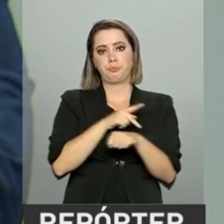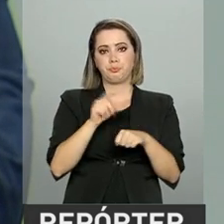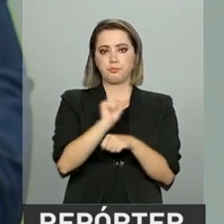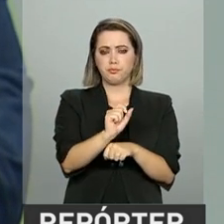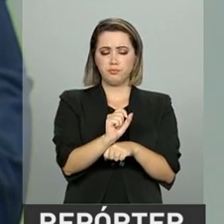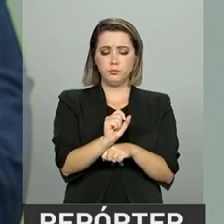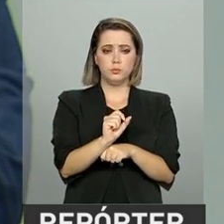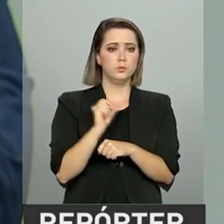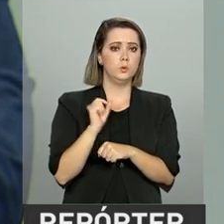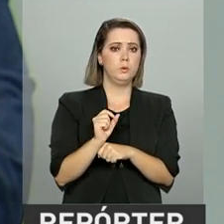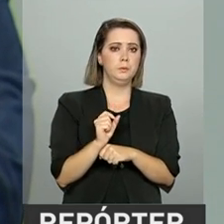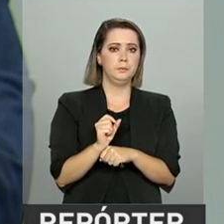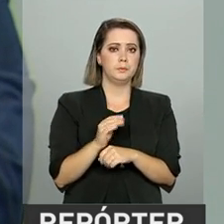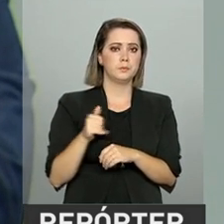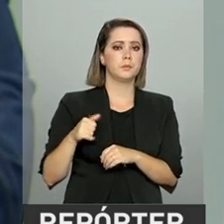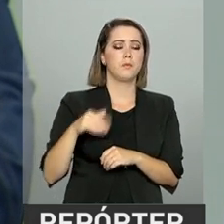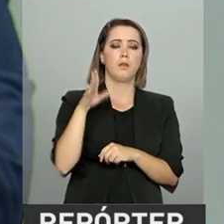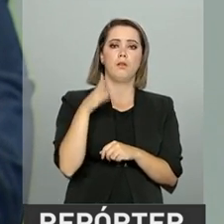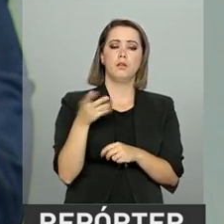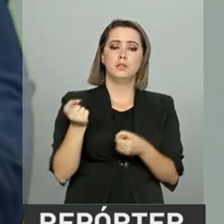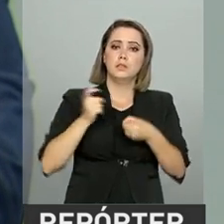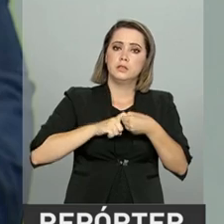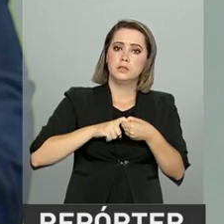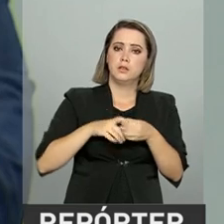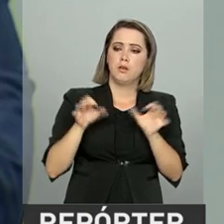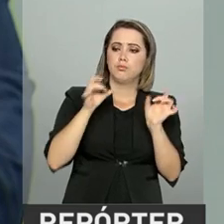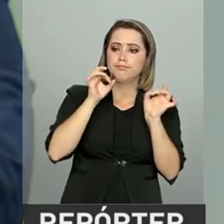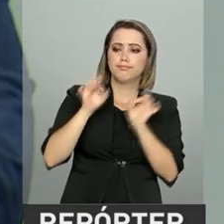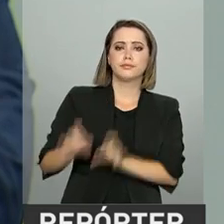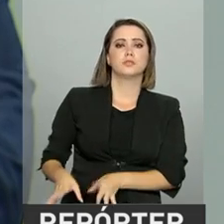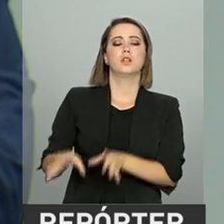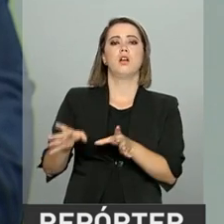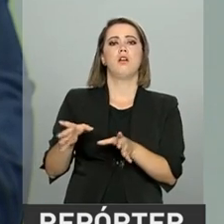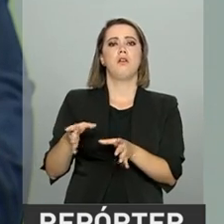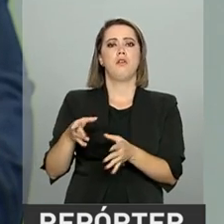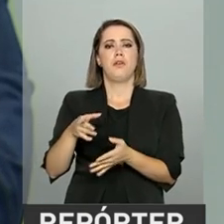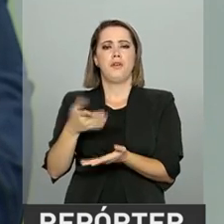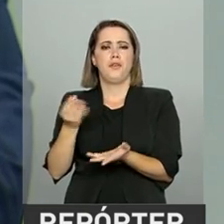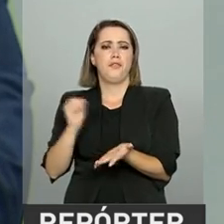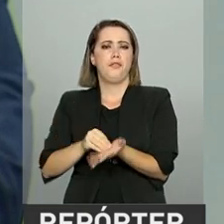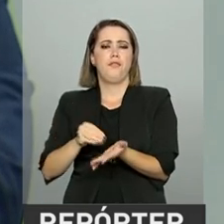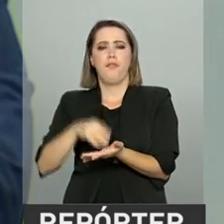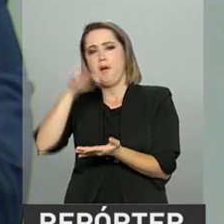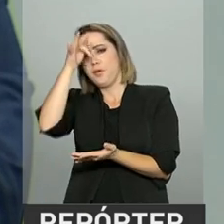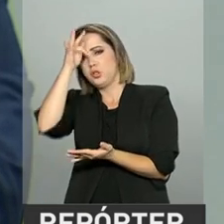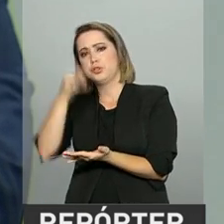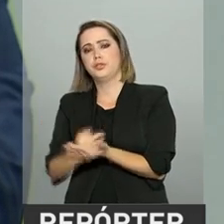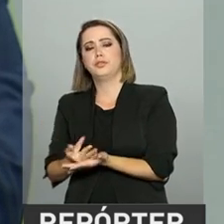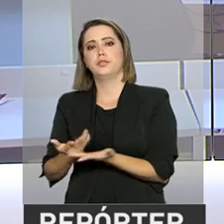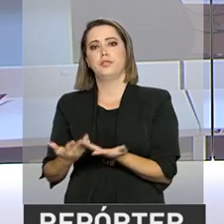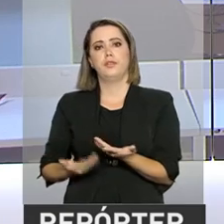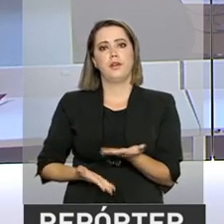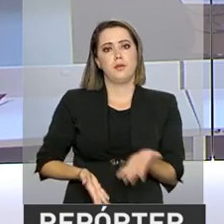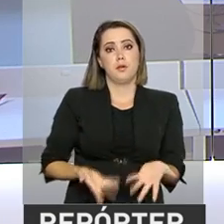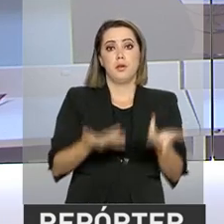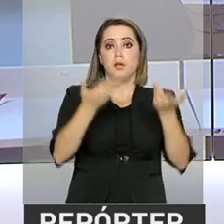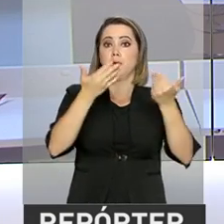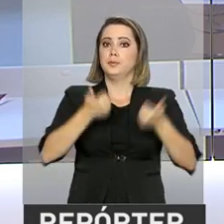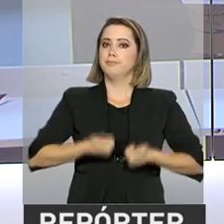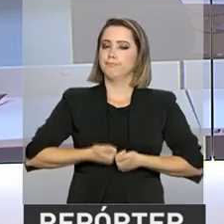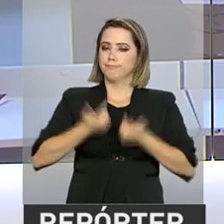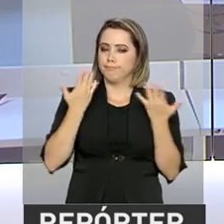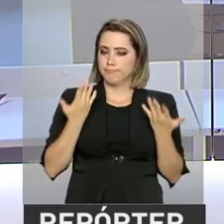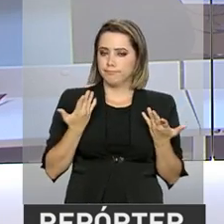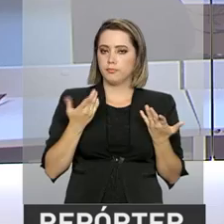restaurar está abandonando pessimismo e gerando eh gerando otimismo